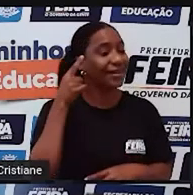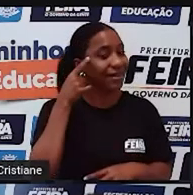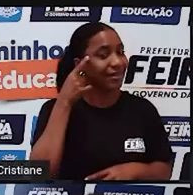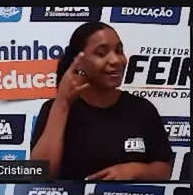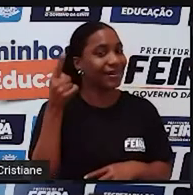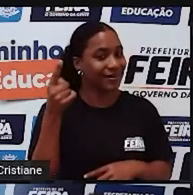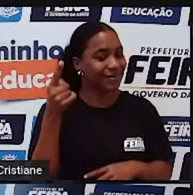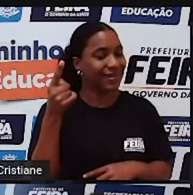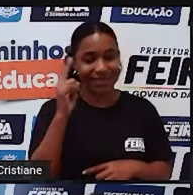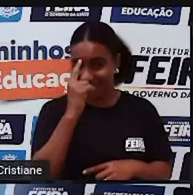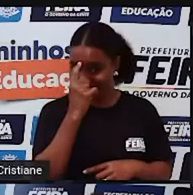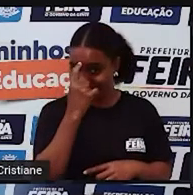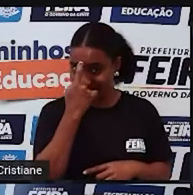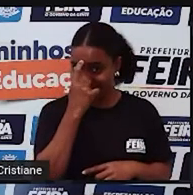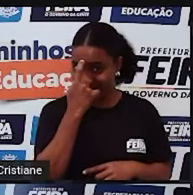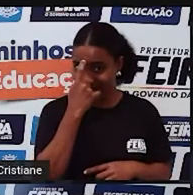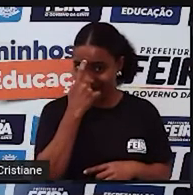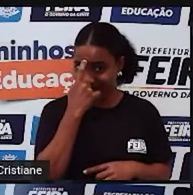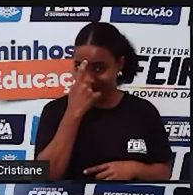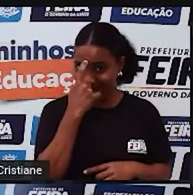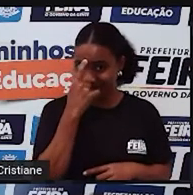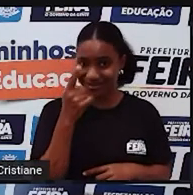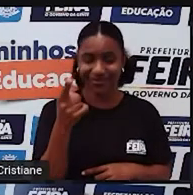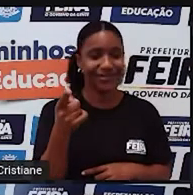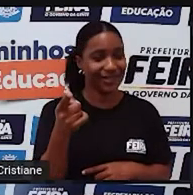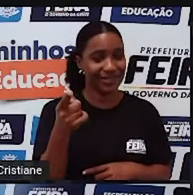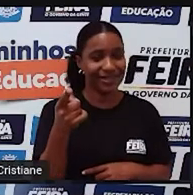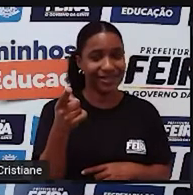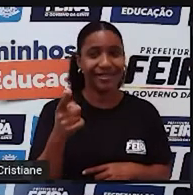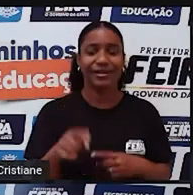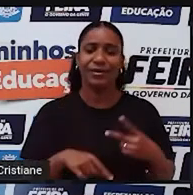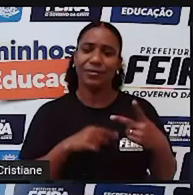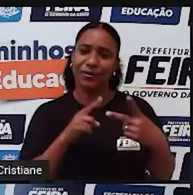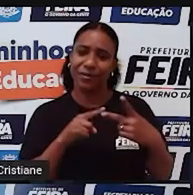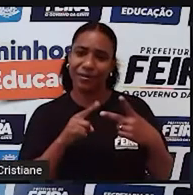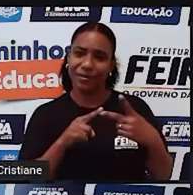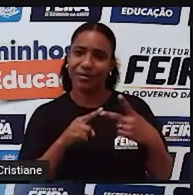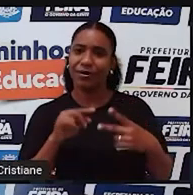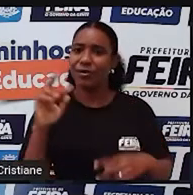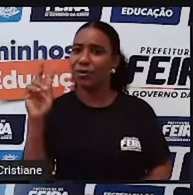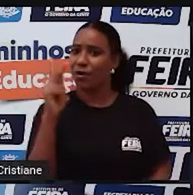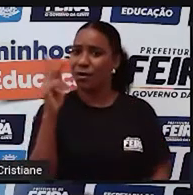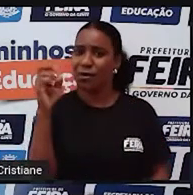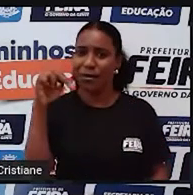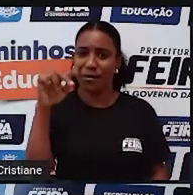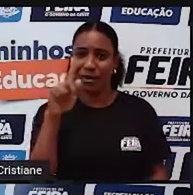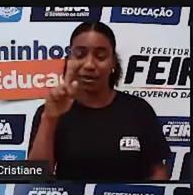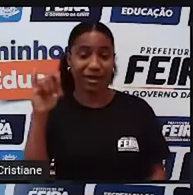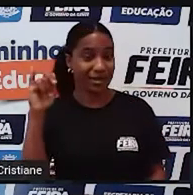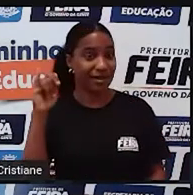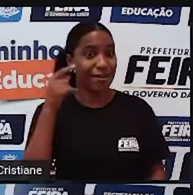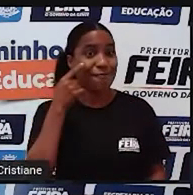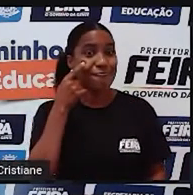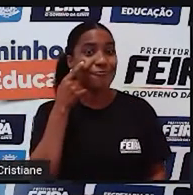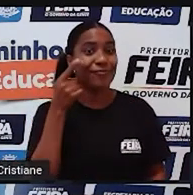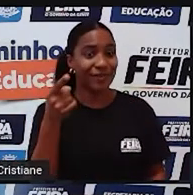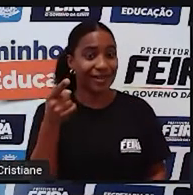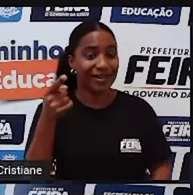a Índia, não é verdade? E aqui, New Zealand, né? Que é a Nova